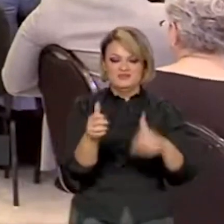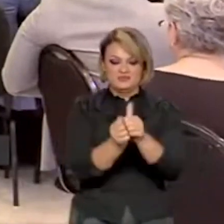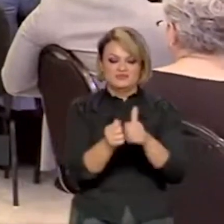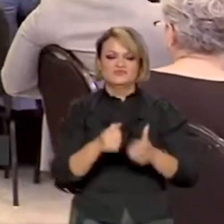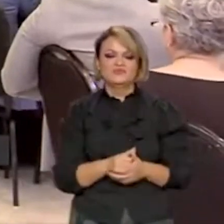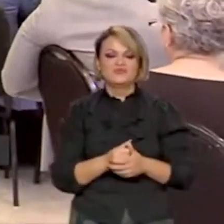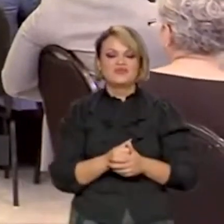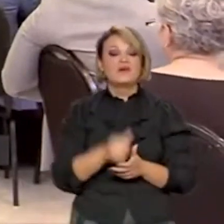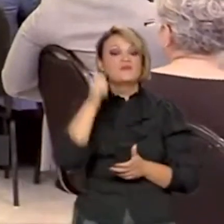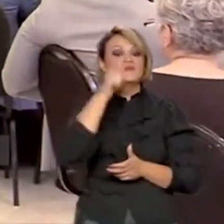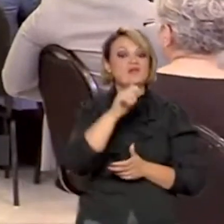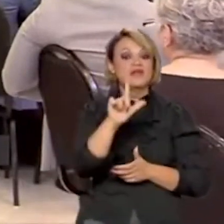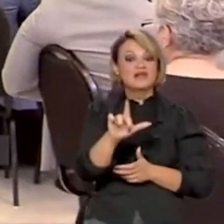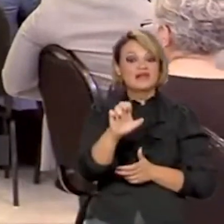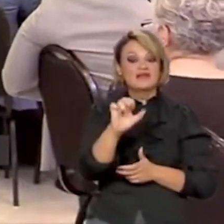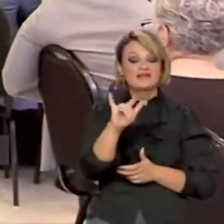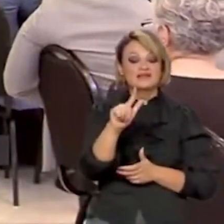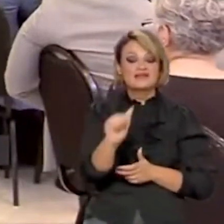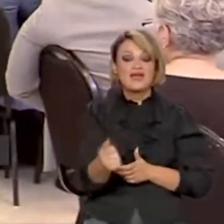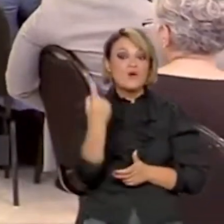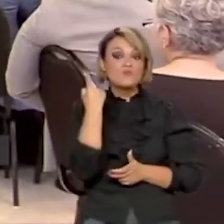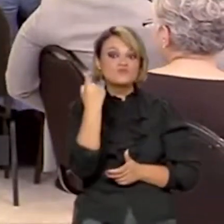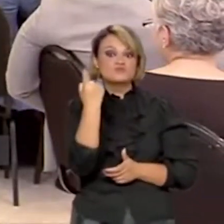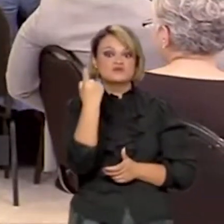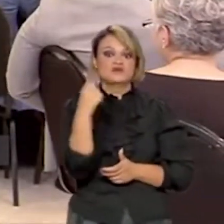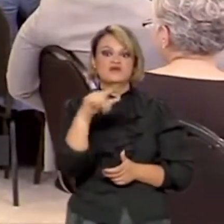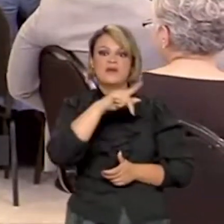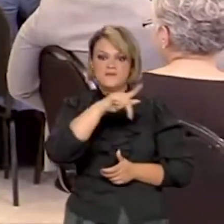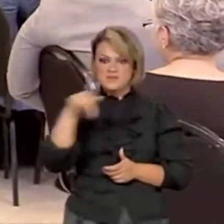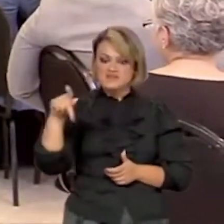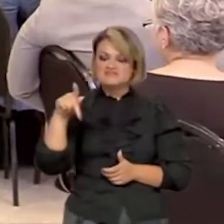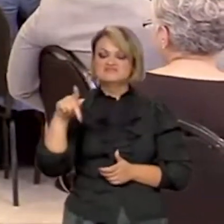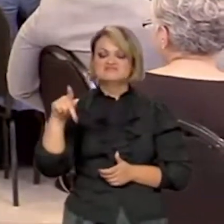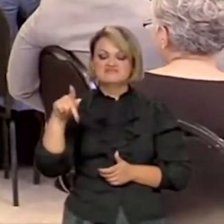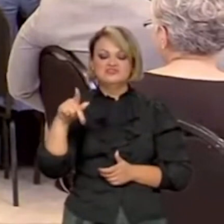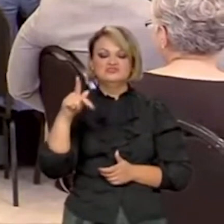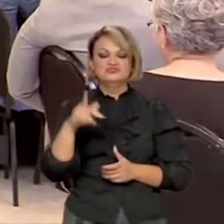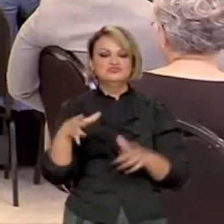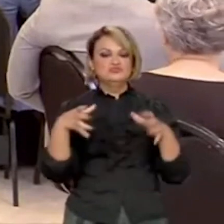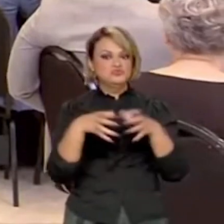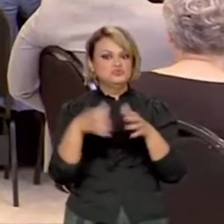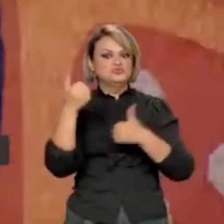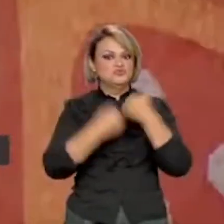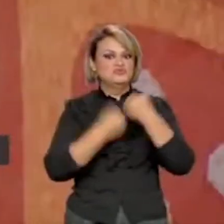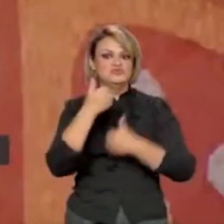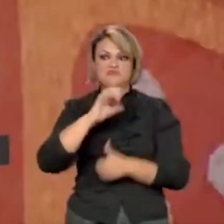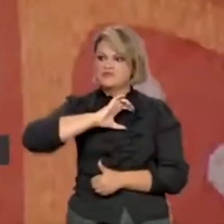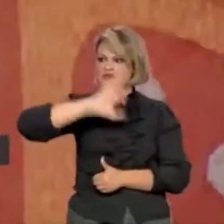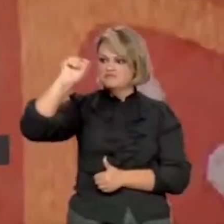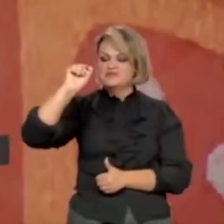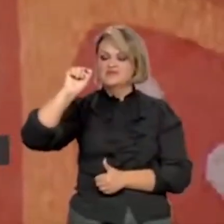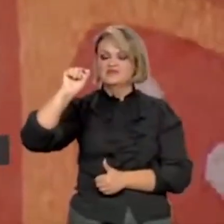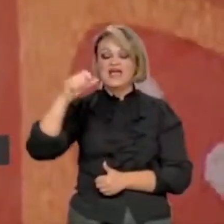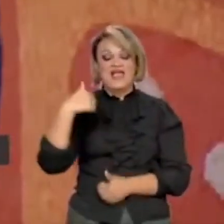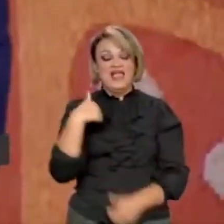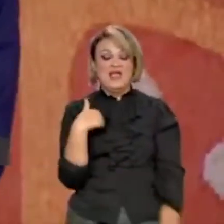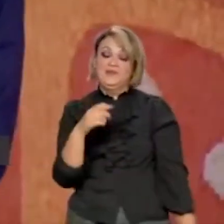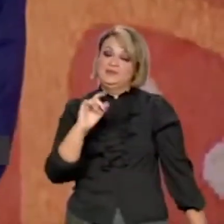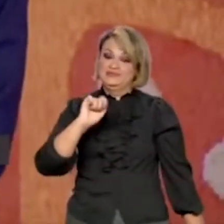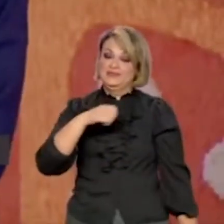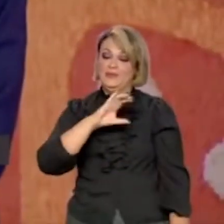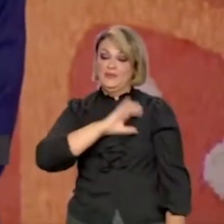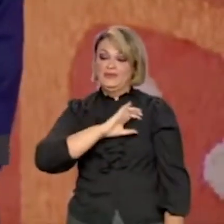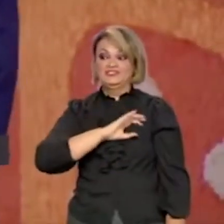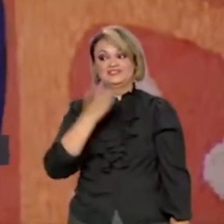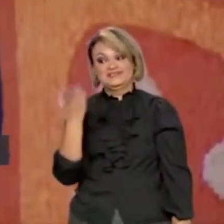Aliás a Leila Pereira é a única mulher presidente de um clube campeão da Libertadores então eu que sou corinthiano tem que